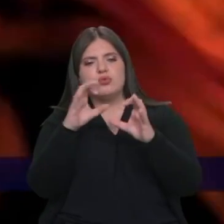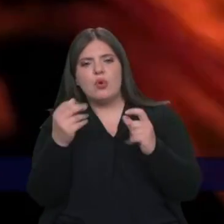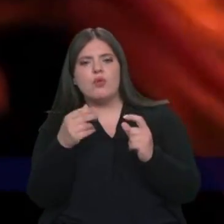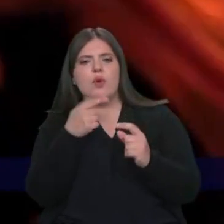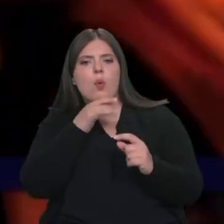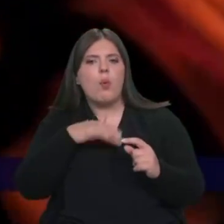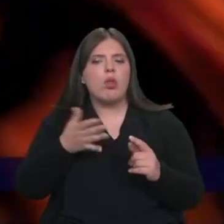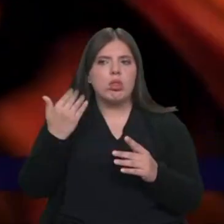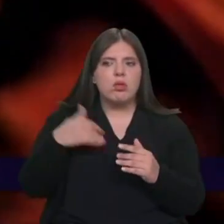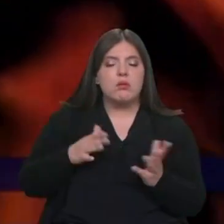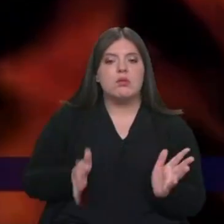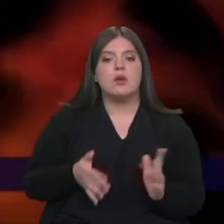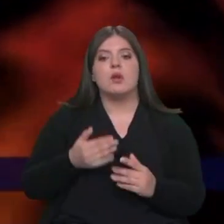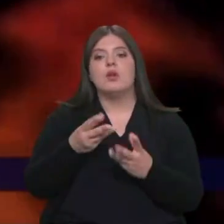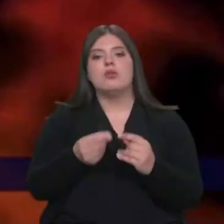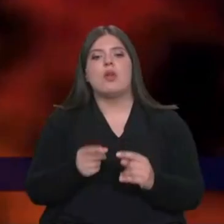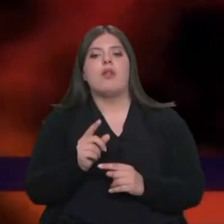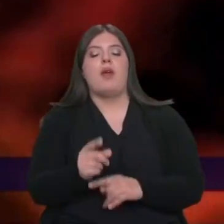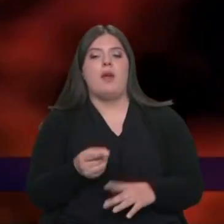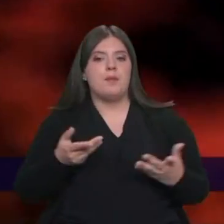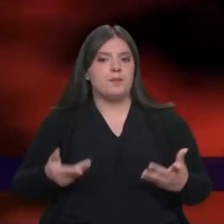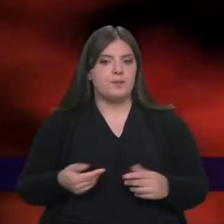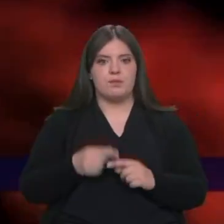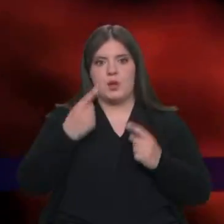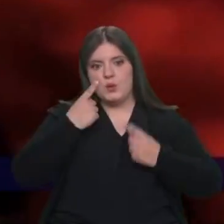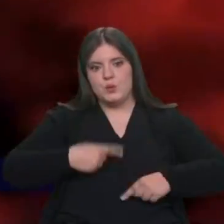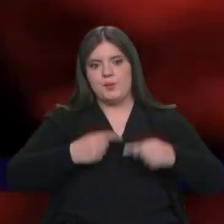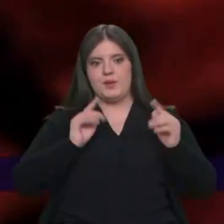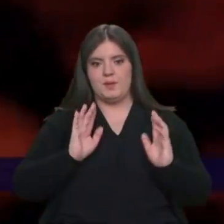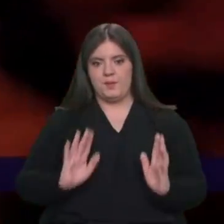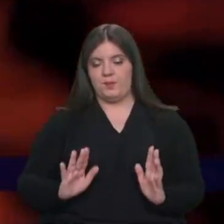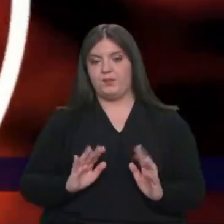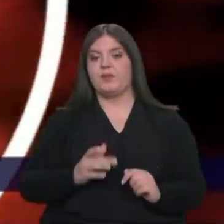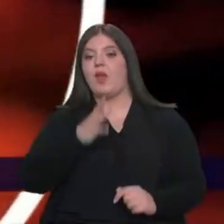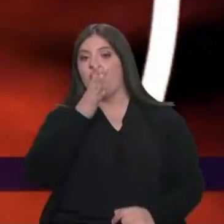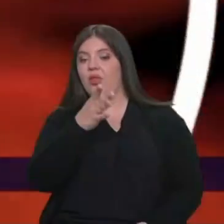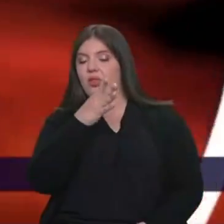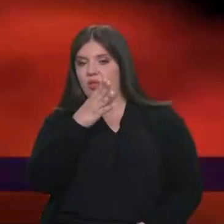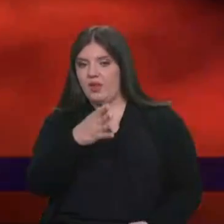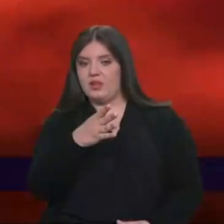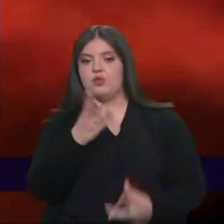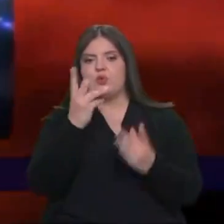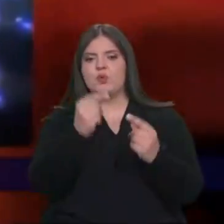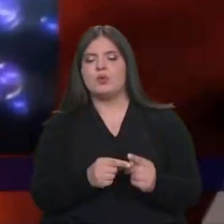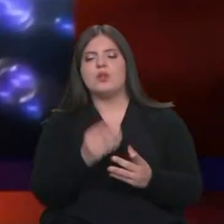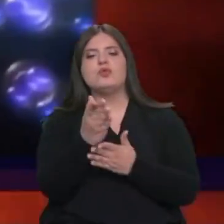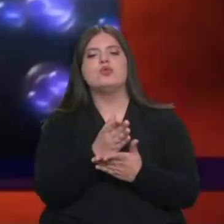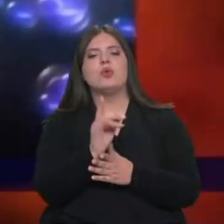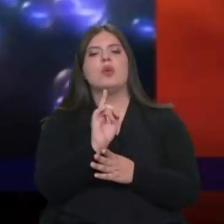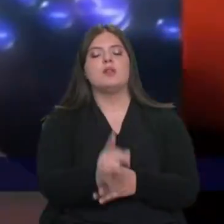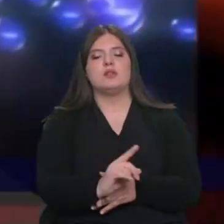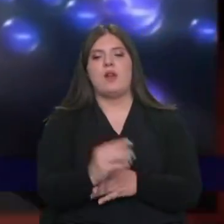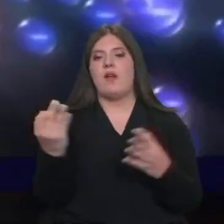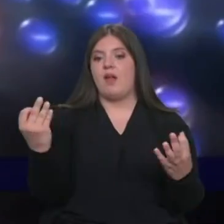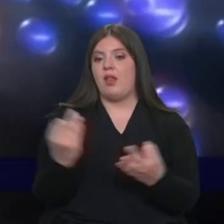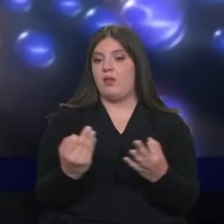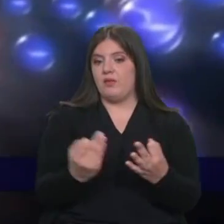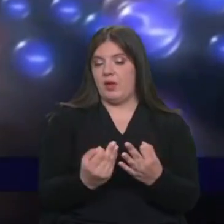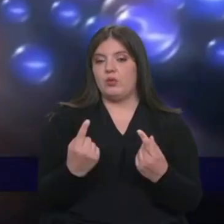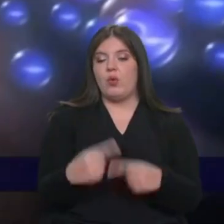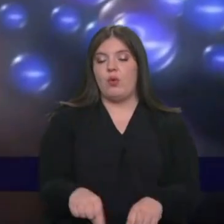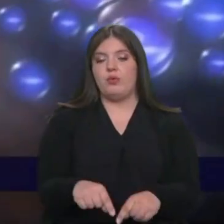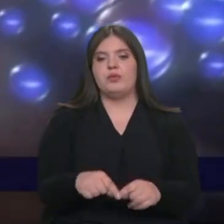cerca de 2 milhões de anos, e o resultado é surpreendente. Diz este resultado o seguinte: houve, de facto, provavelmente